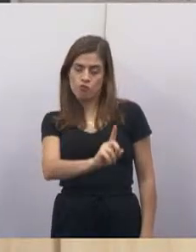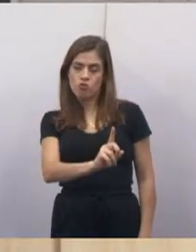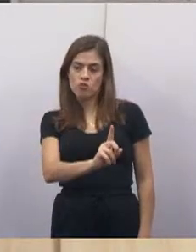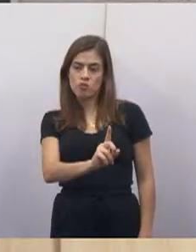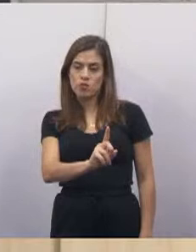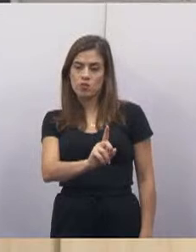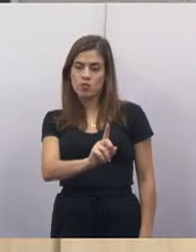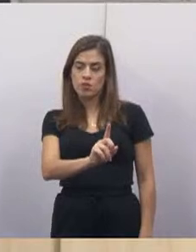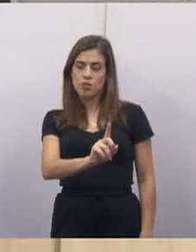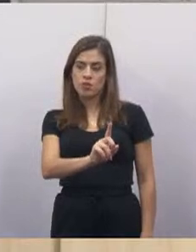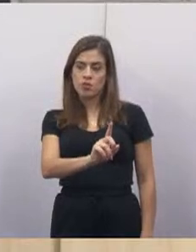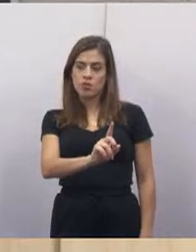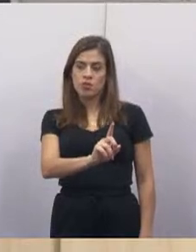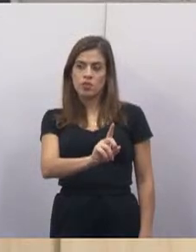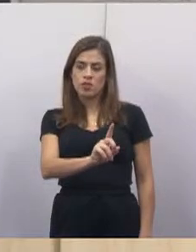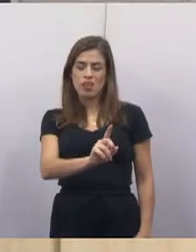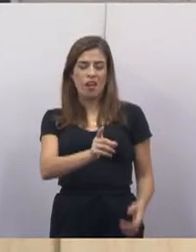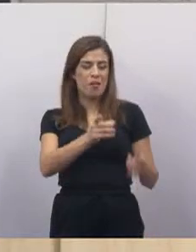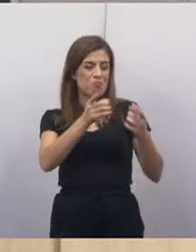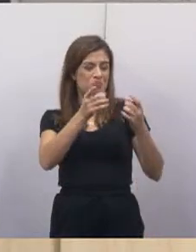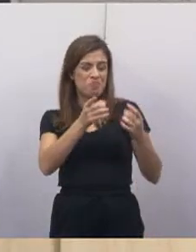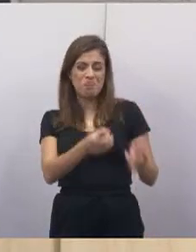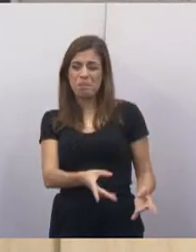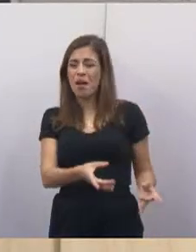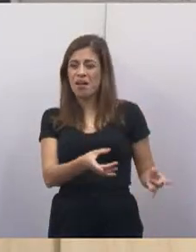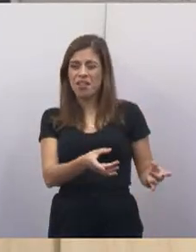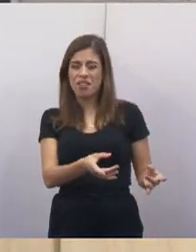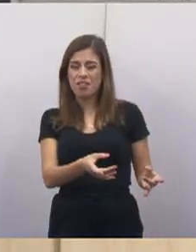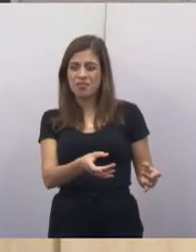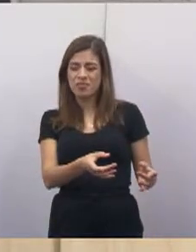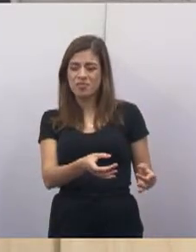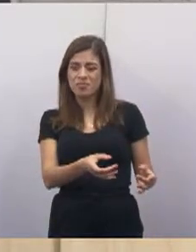situação de completo abandono do mesmo,